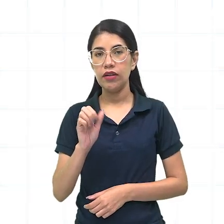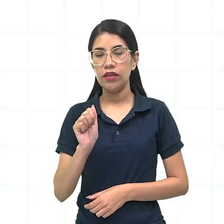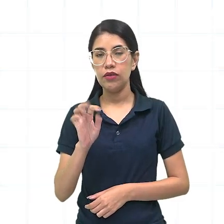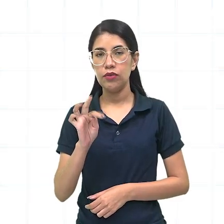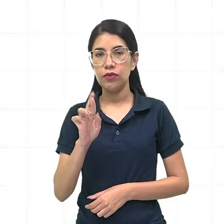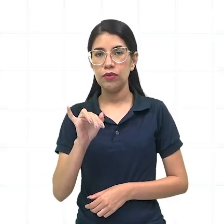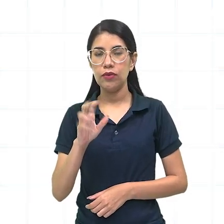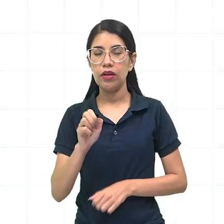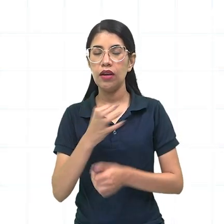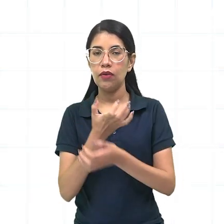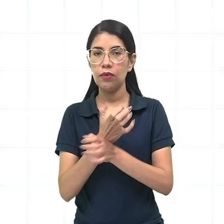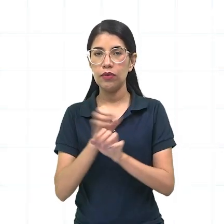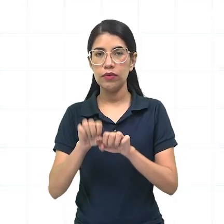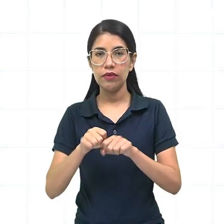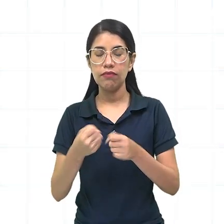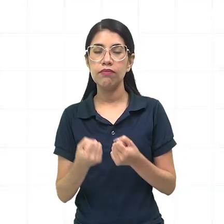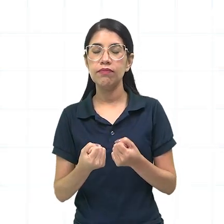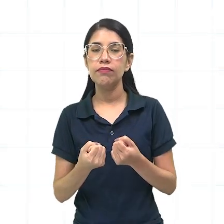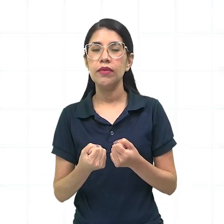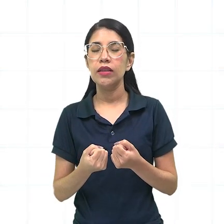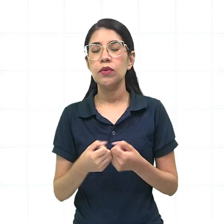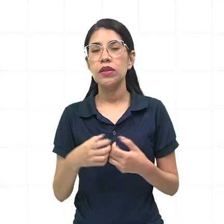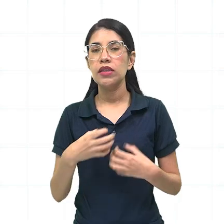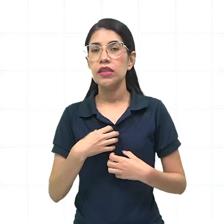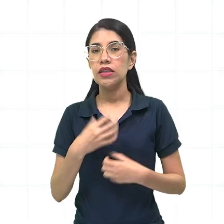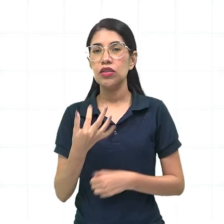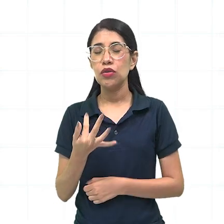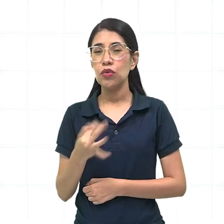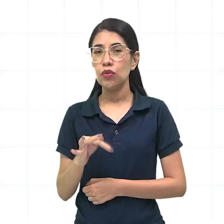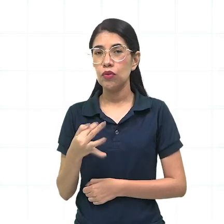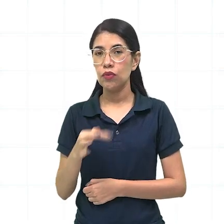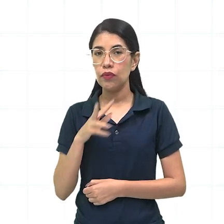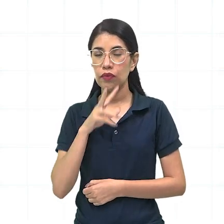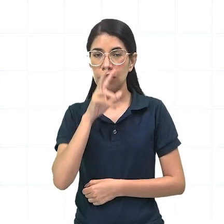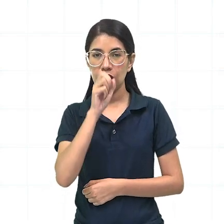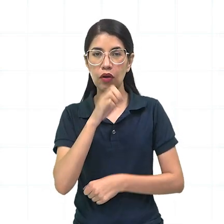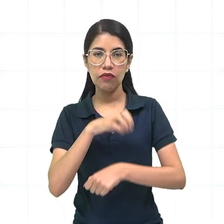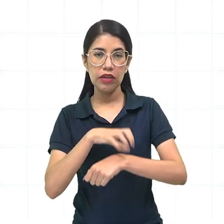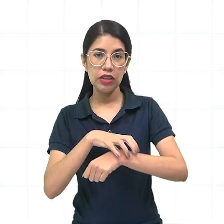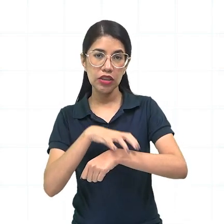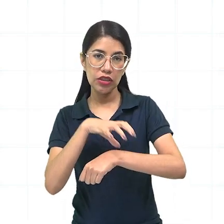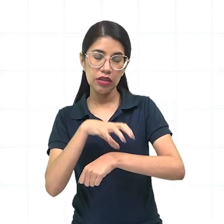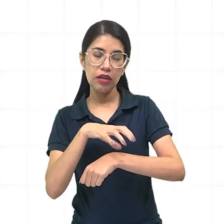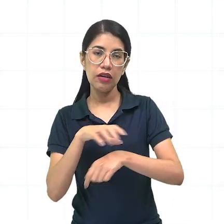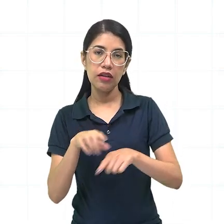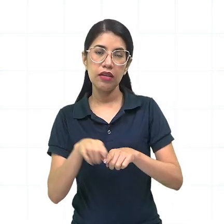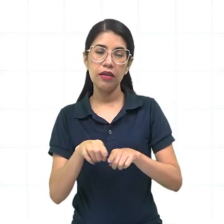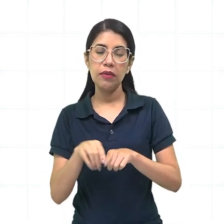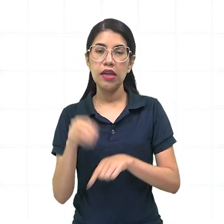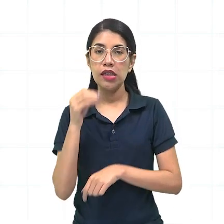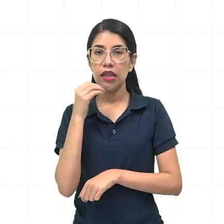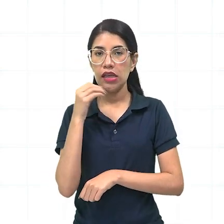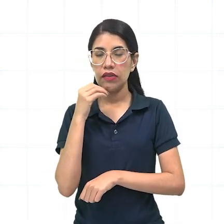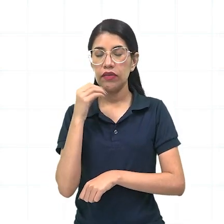osso. E aí, nesse caso, você vai sentir dor intensa, inchaço, deformidade, né? Dá para